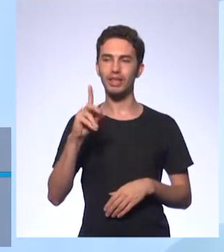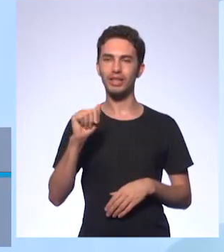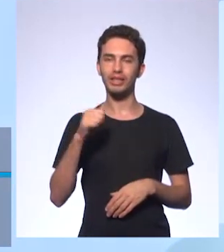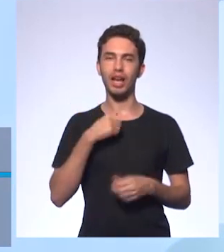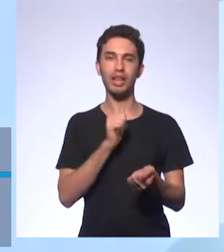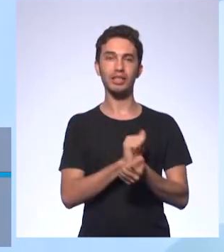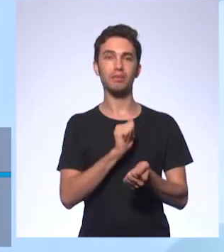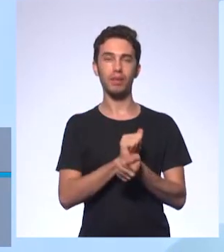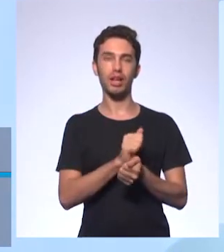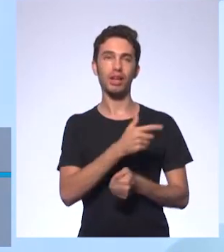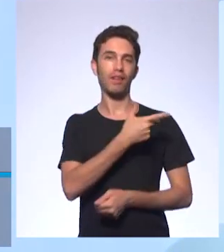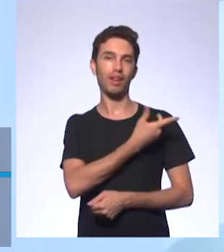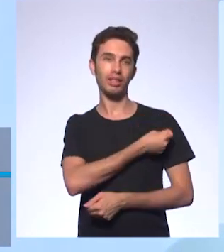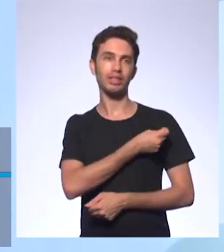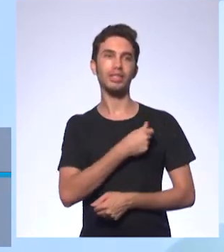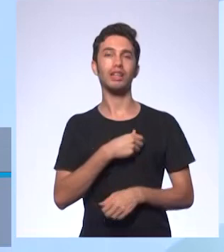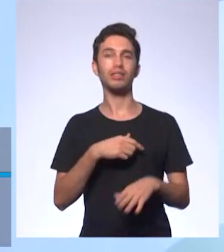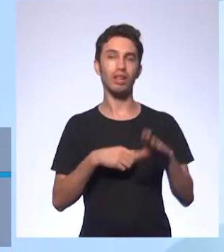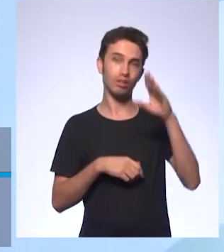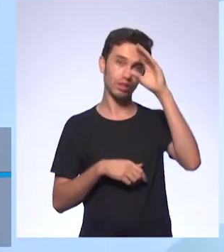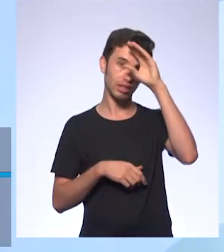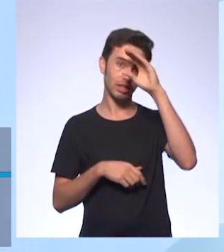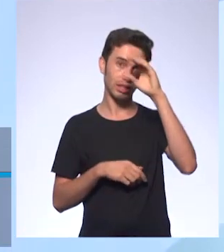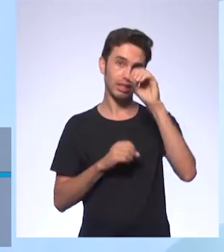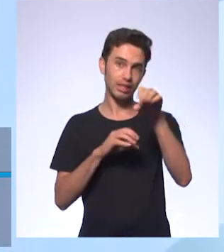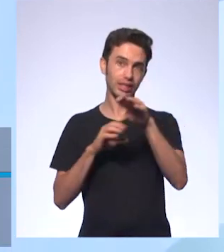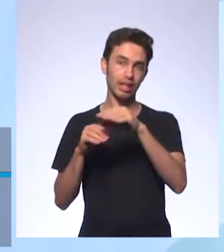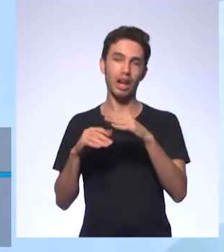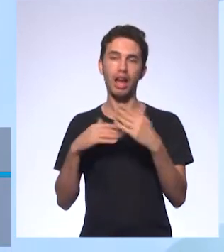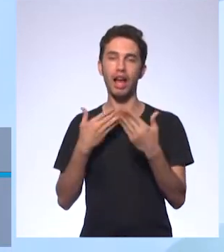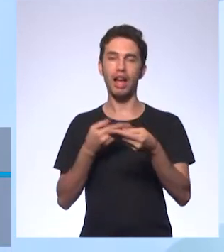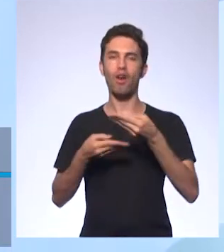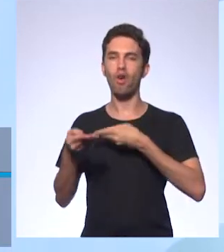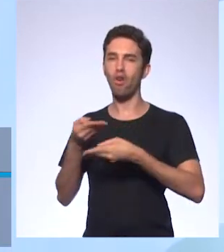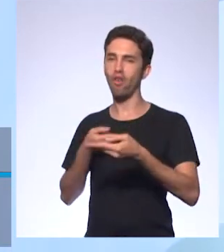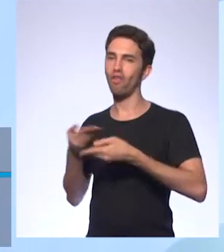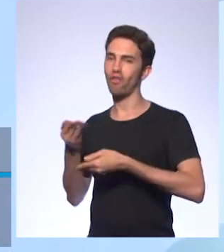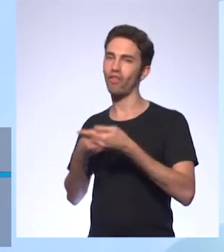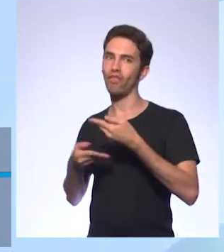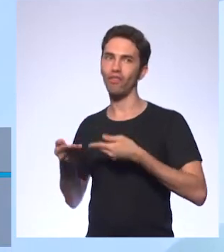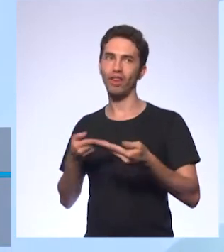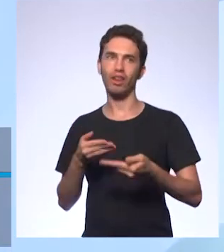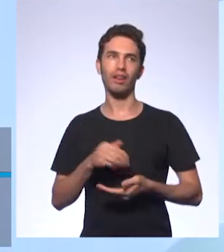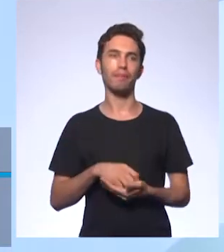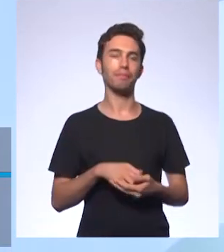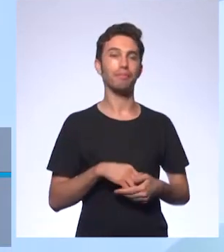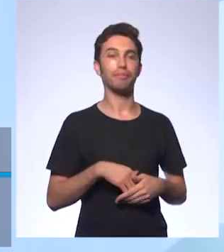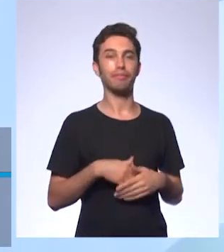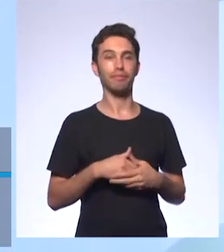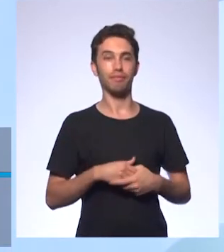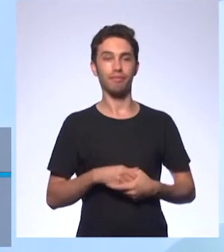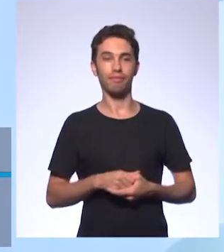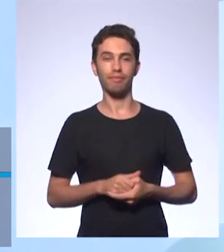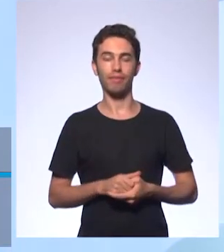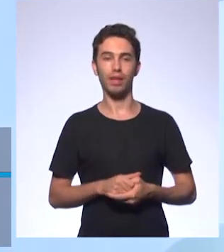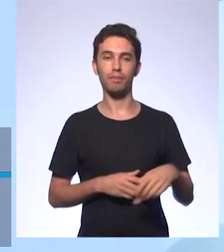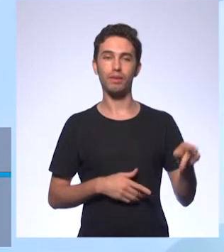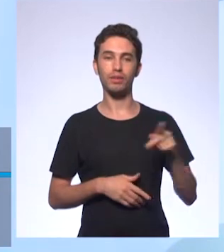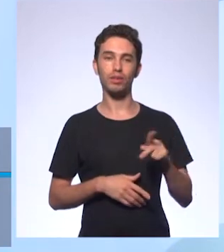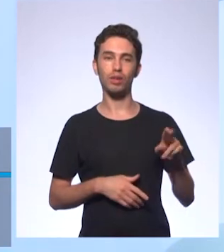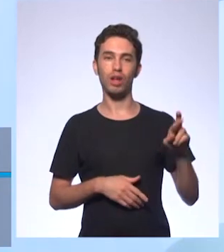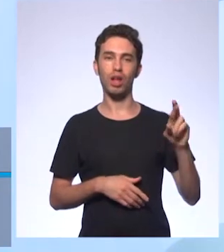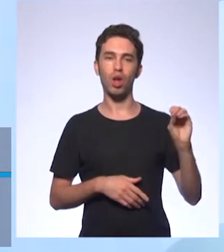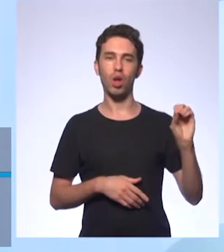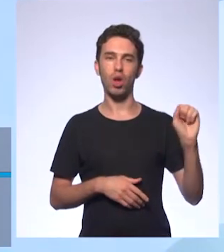para a Covid está nos ensinando a conviver, né, então para ela. A Pro Rosa Maria também